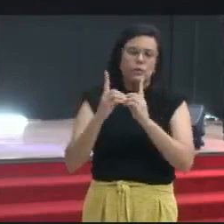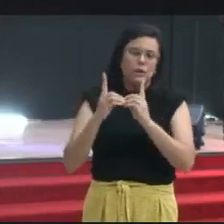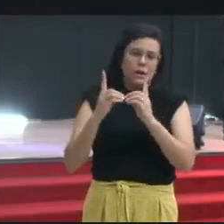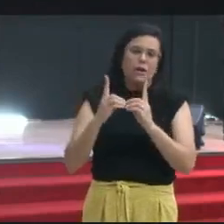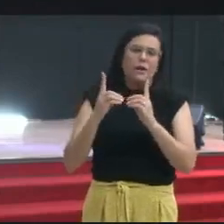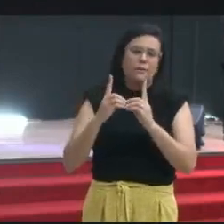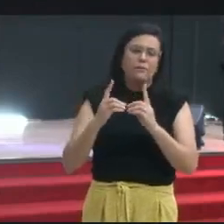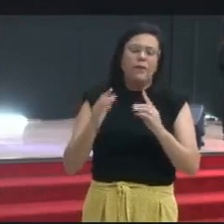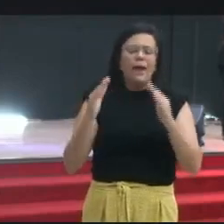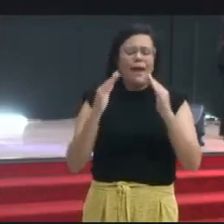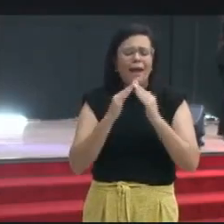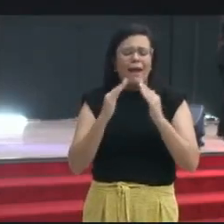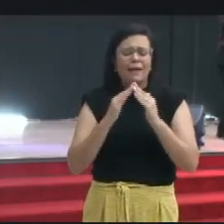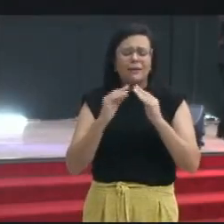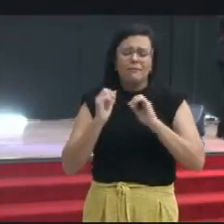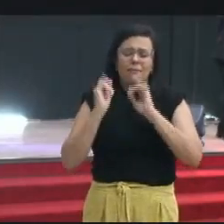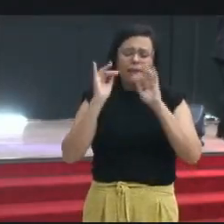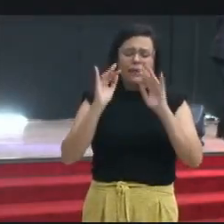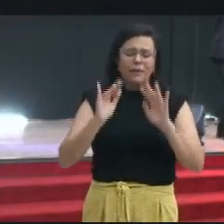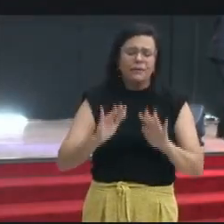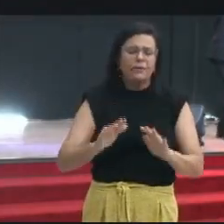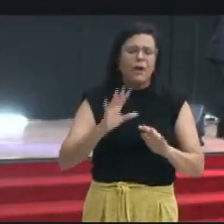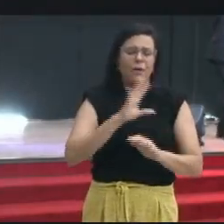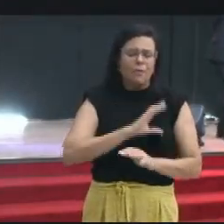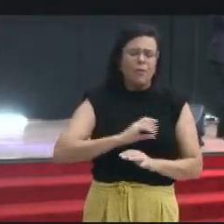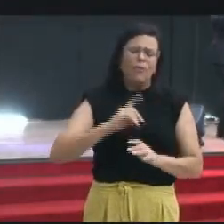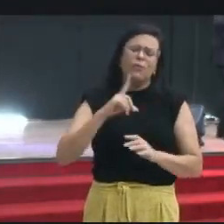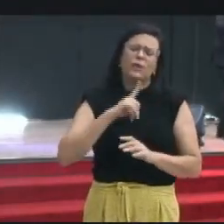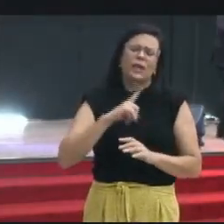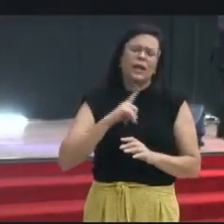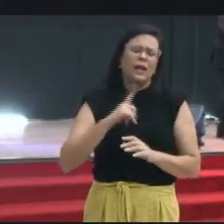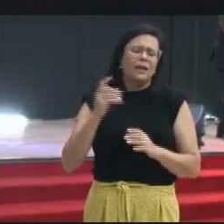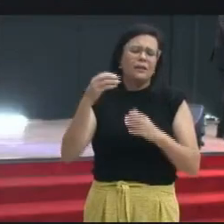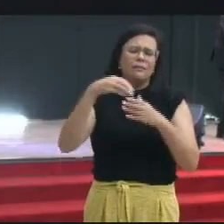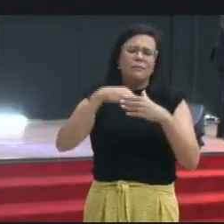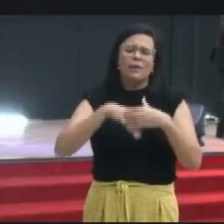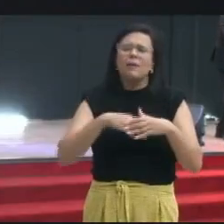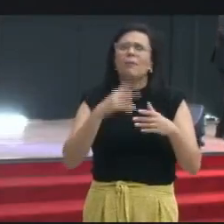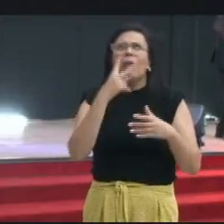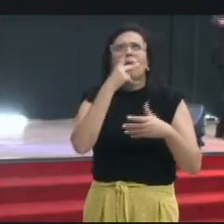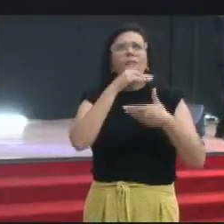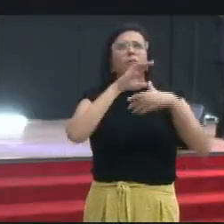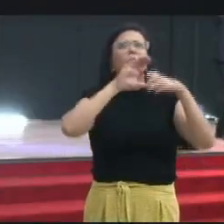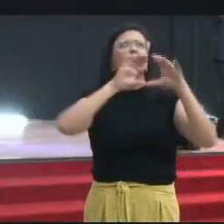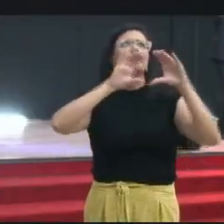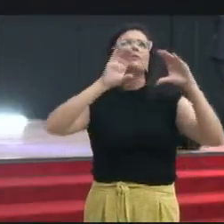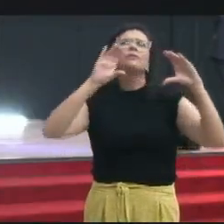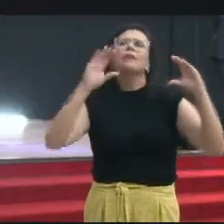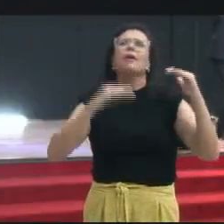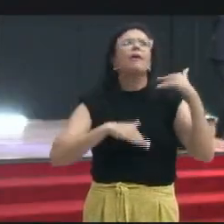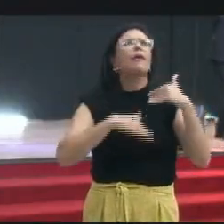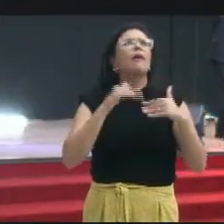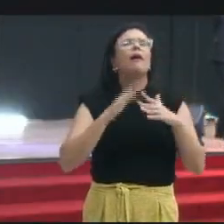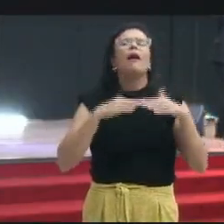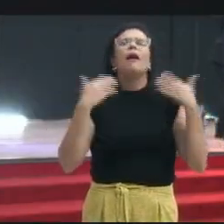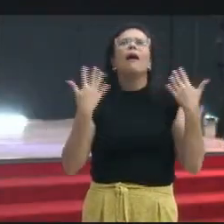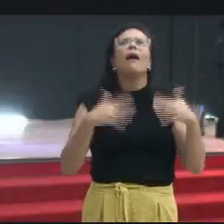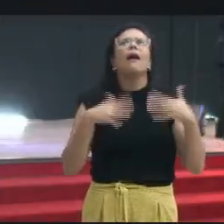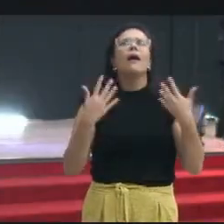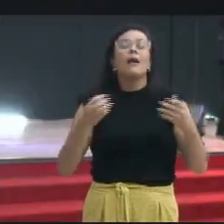um lugar de amor, um lugar onde o céu se manifesta na prática, um lugar